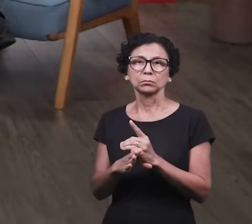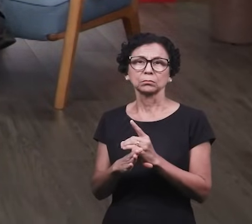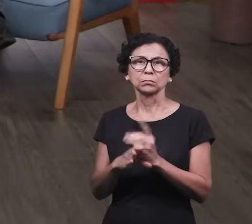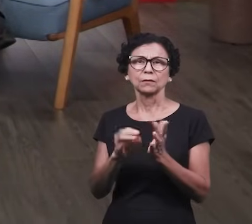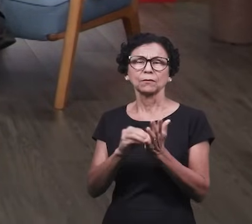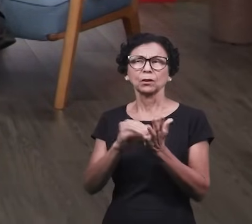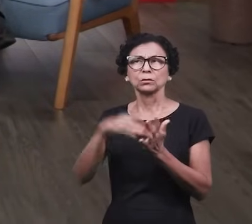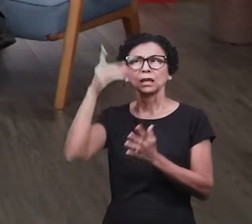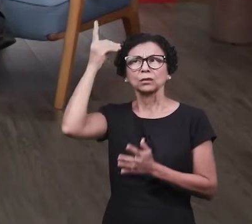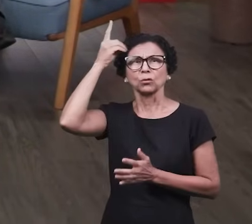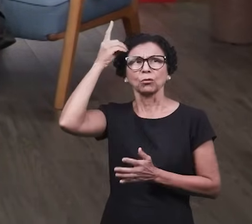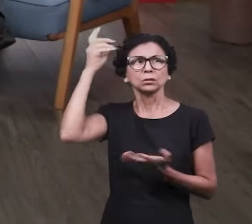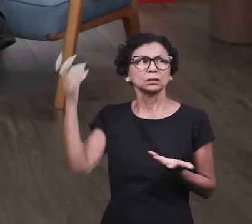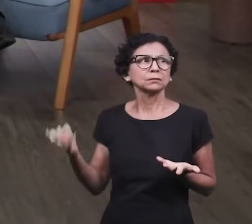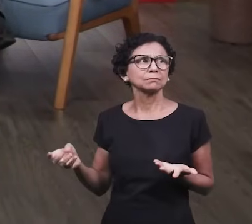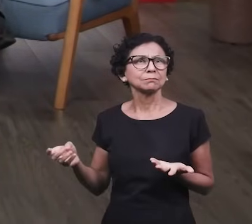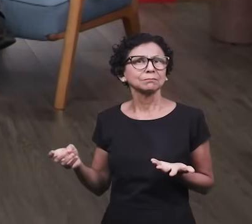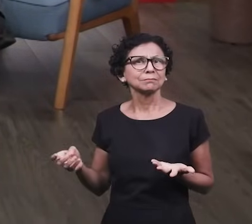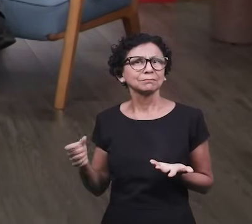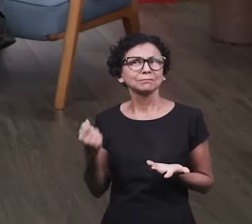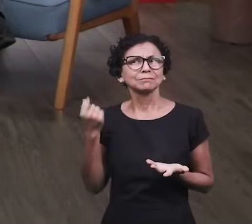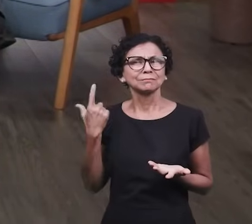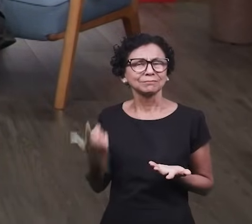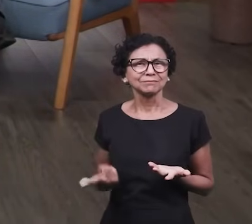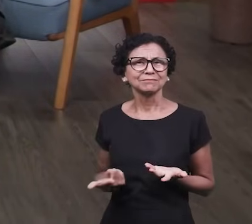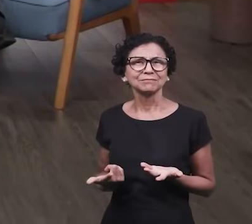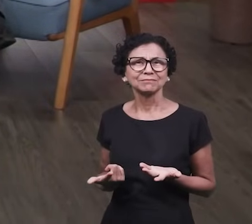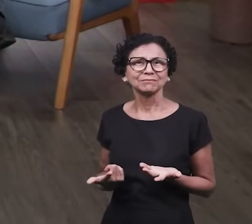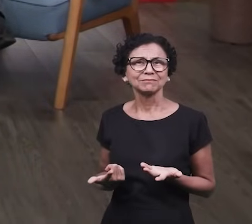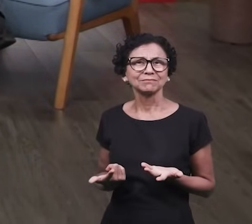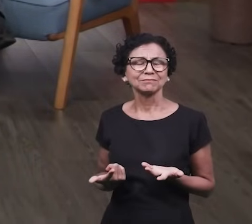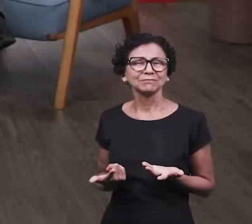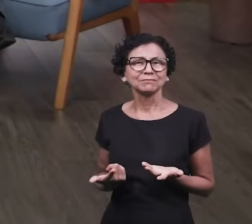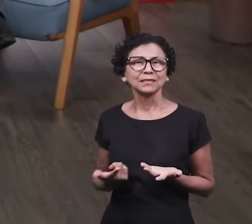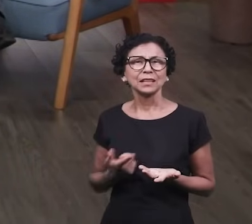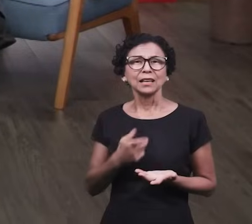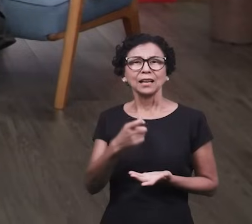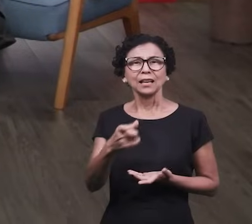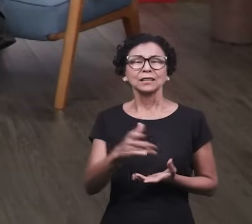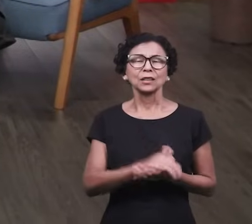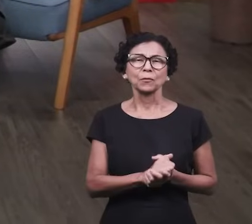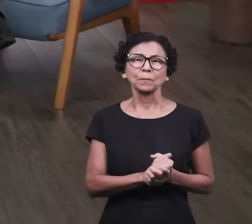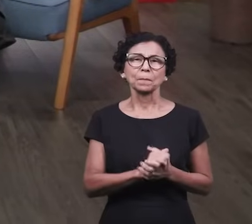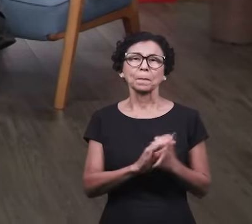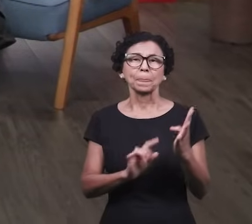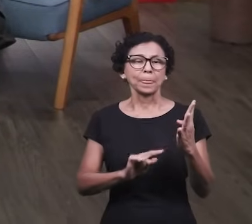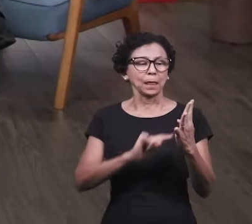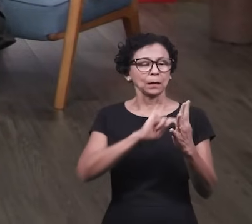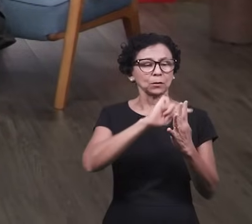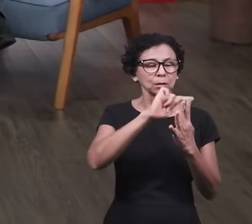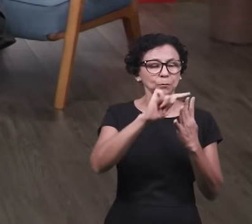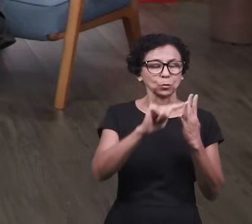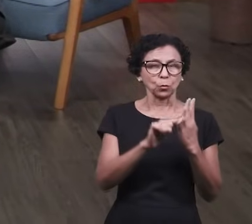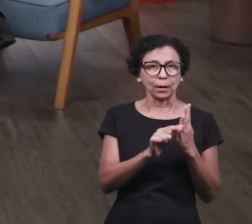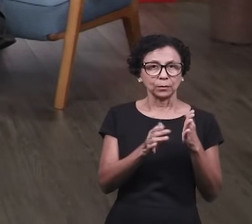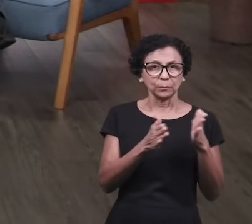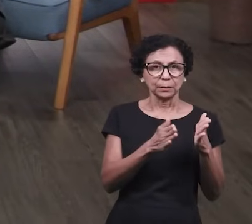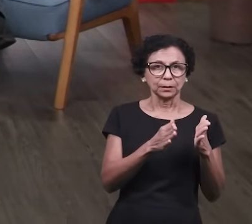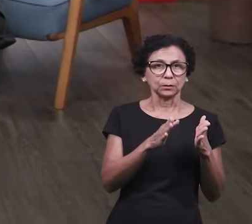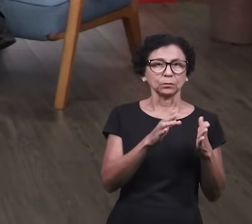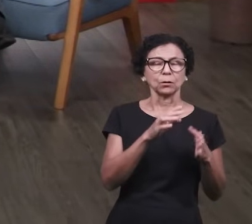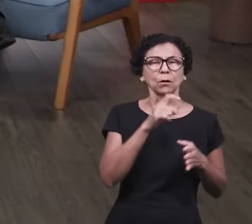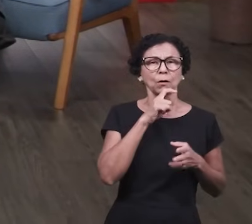dons. É exatamente o texto, é a mudança de estação, né? Você muda de estação, você sai do